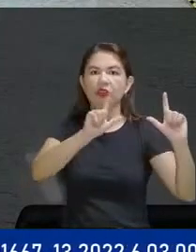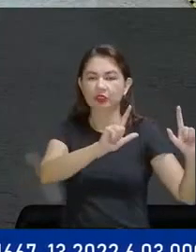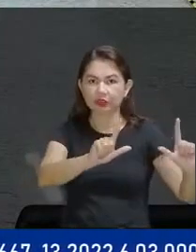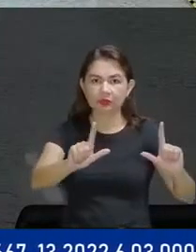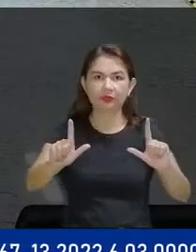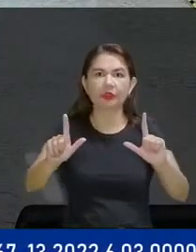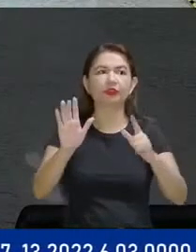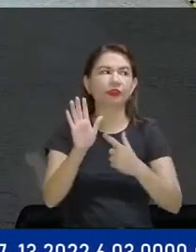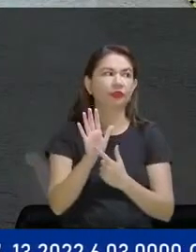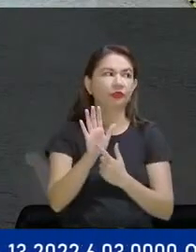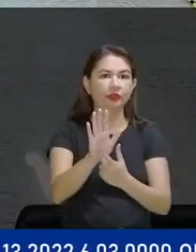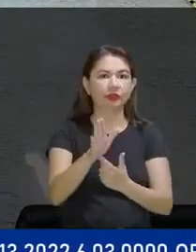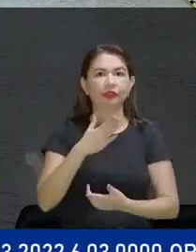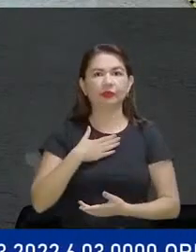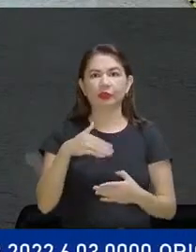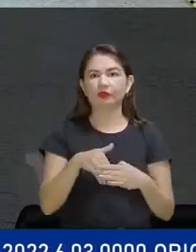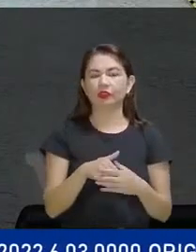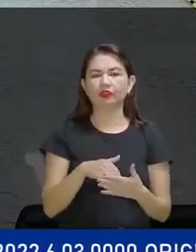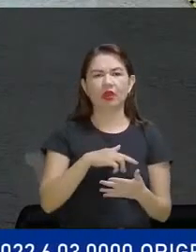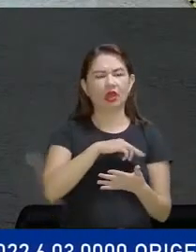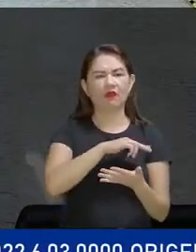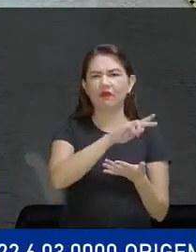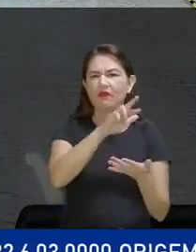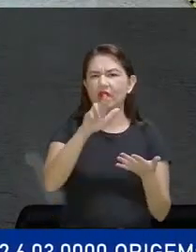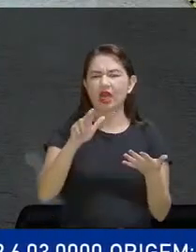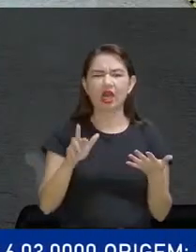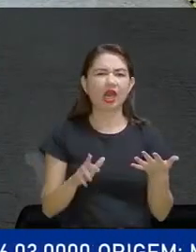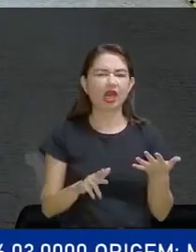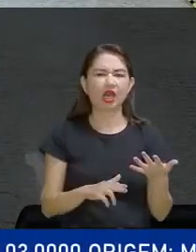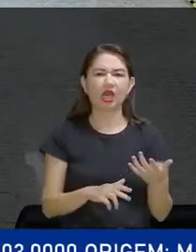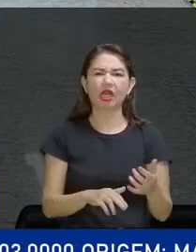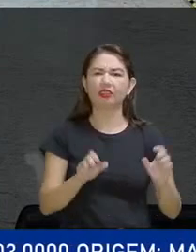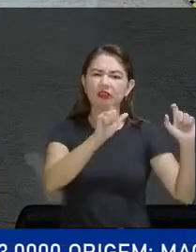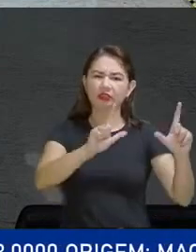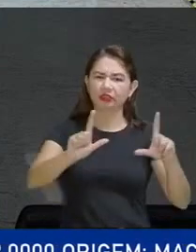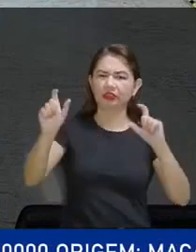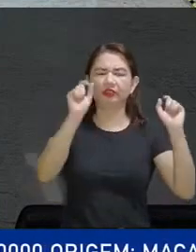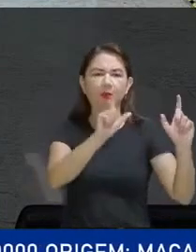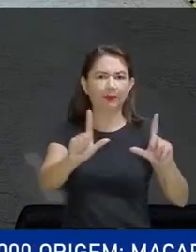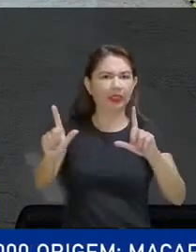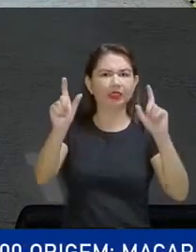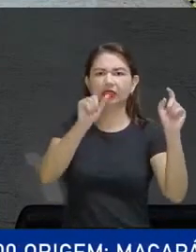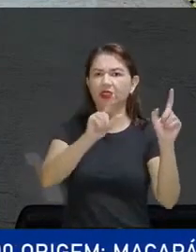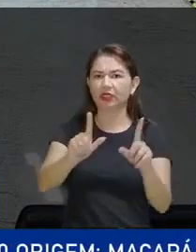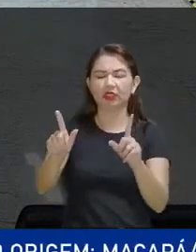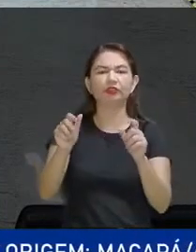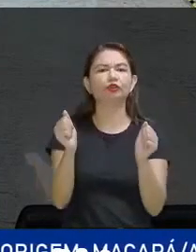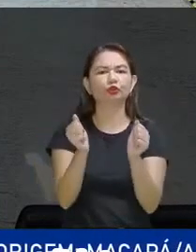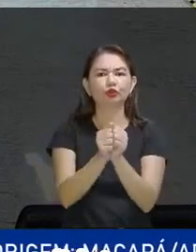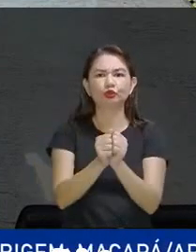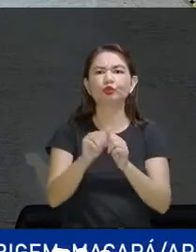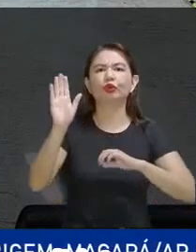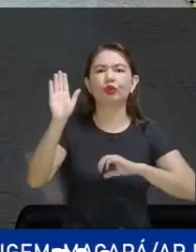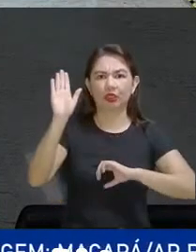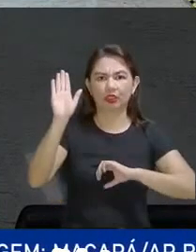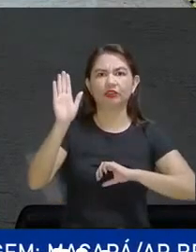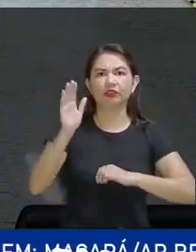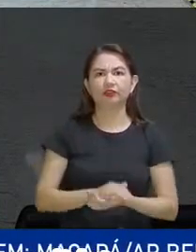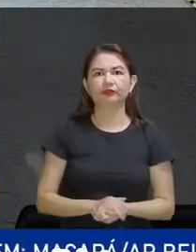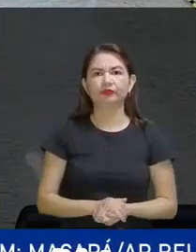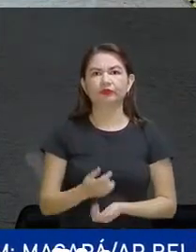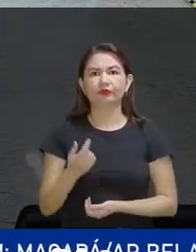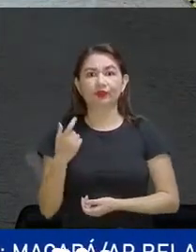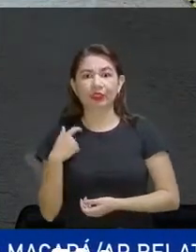eu trago aqui também meu voto. São diversas imagens dele com o candidato. E diz assim,